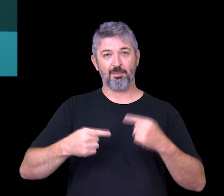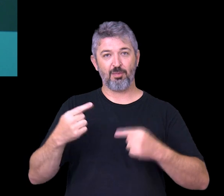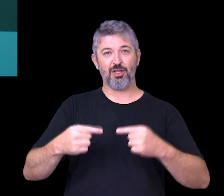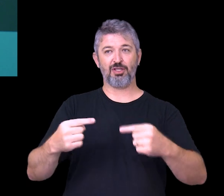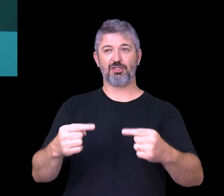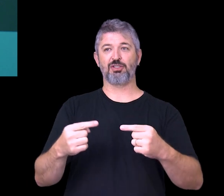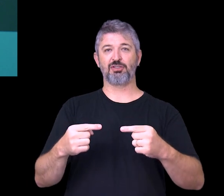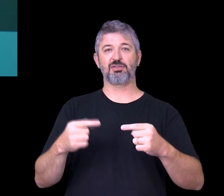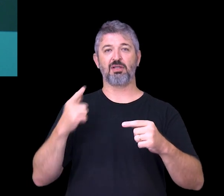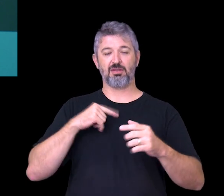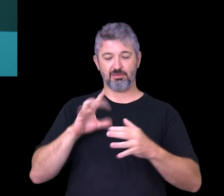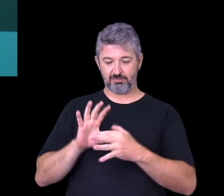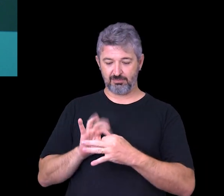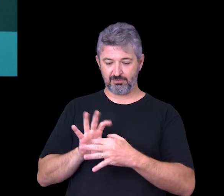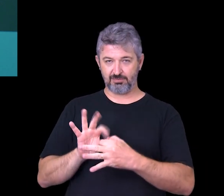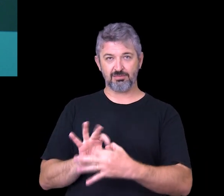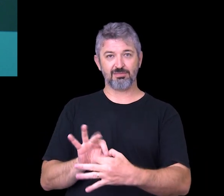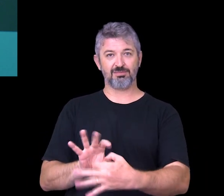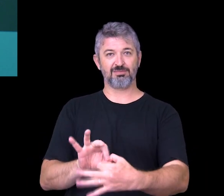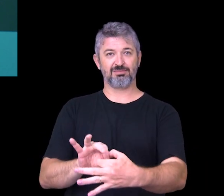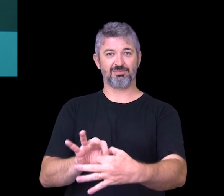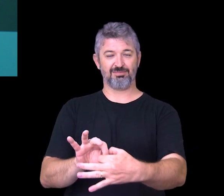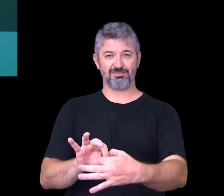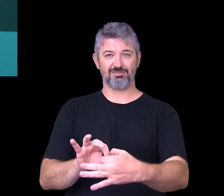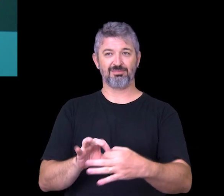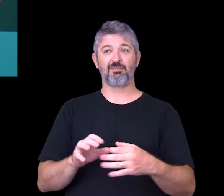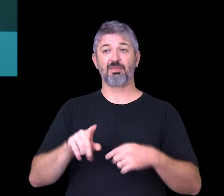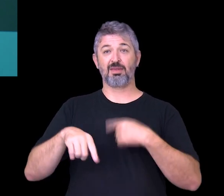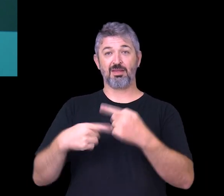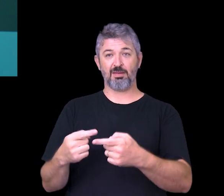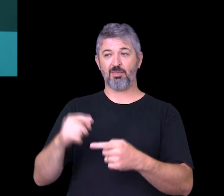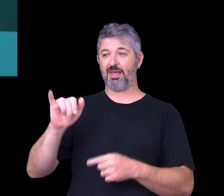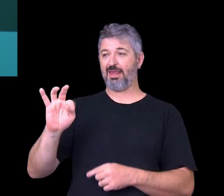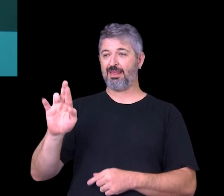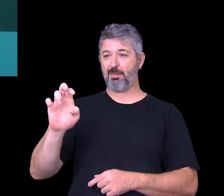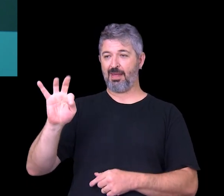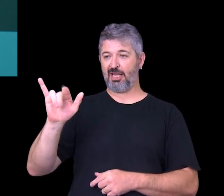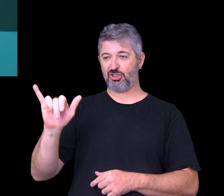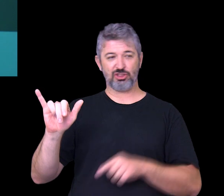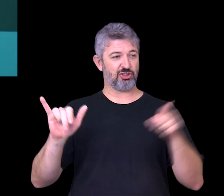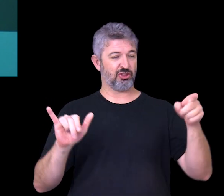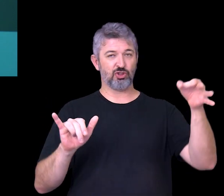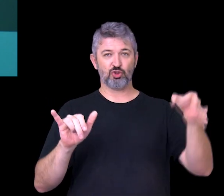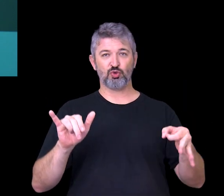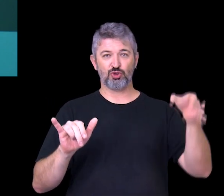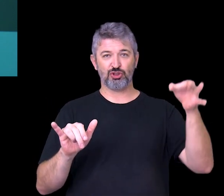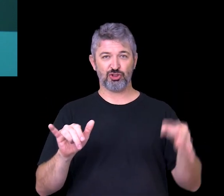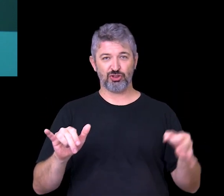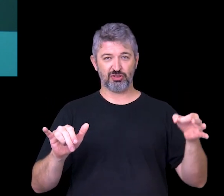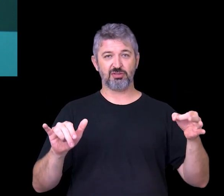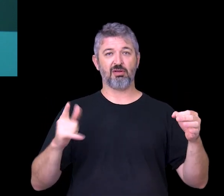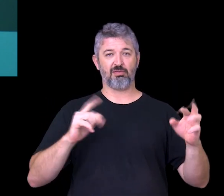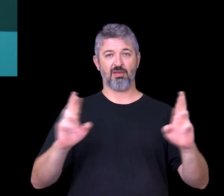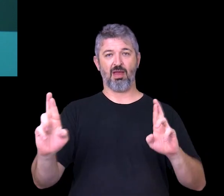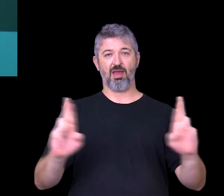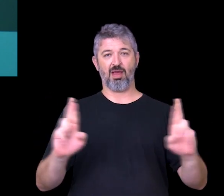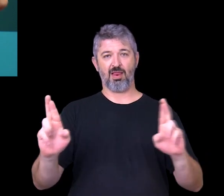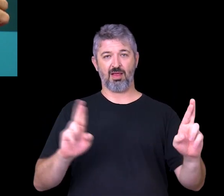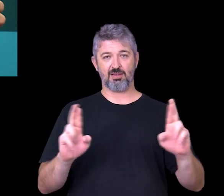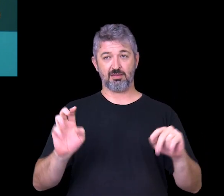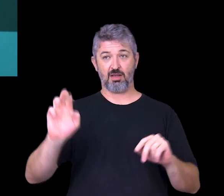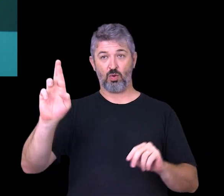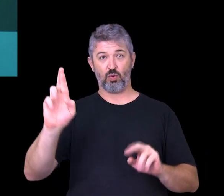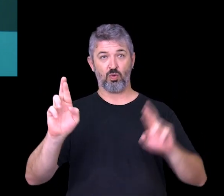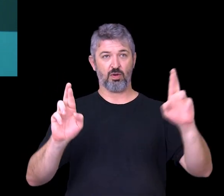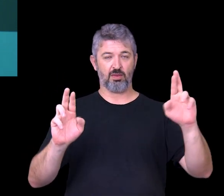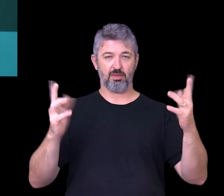coadjuvantes nesse grande espetáculo, depois do Palácio do Itamaraty, da Justiça, que são os interlocutores com as autoridades estrangeiras, as